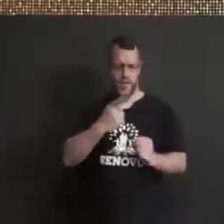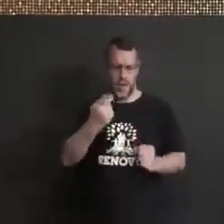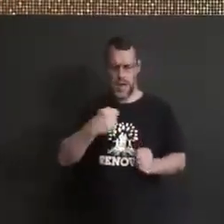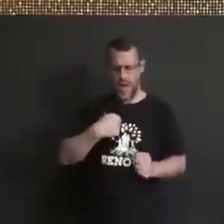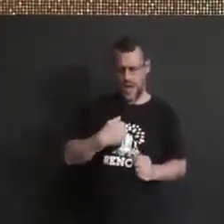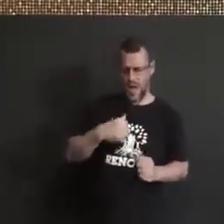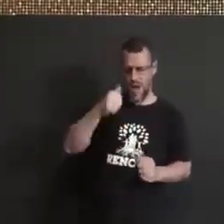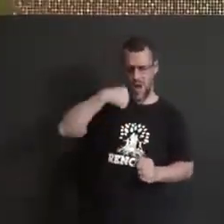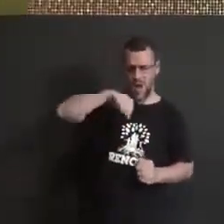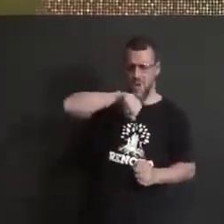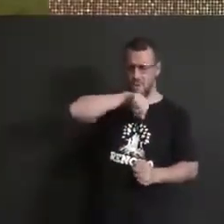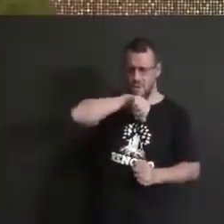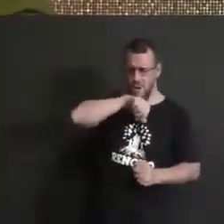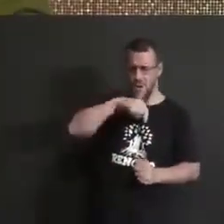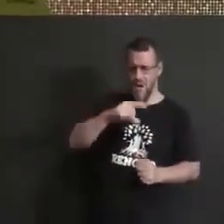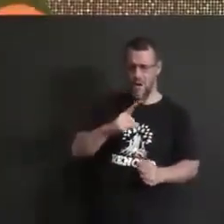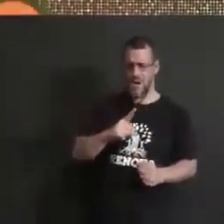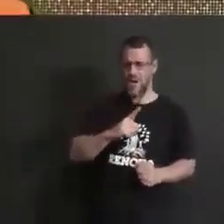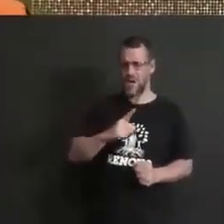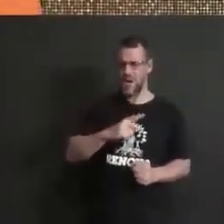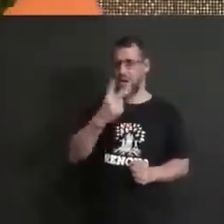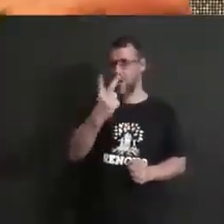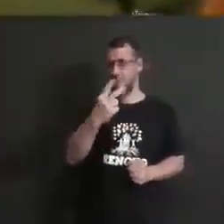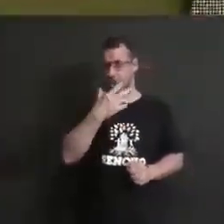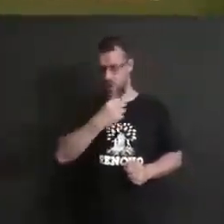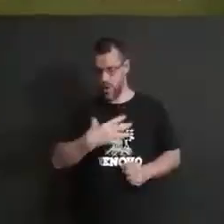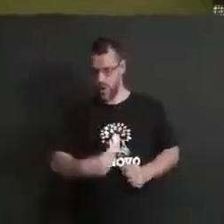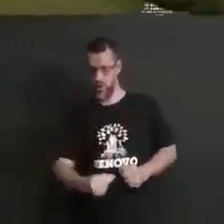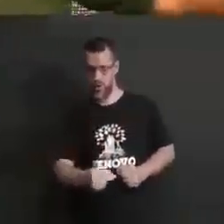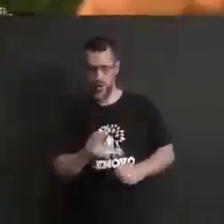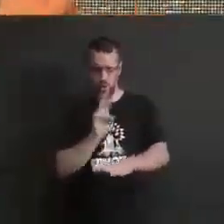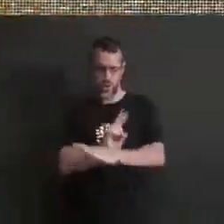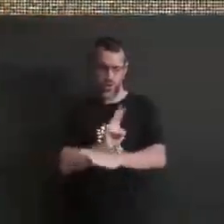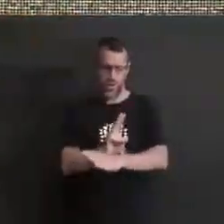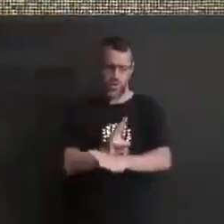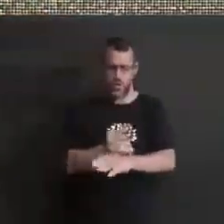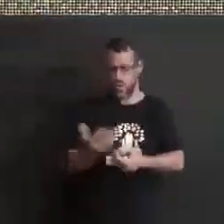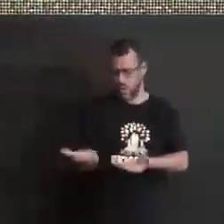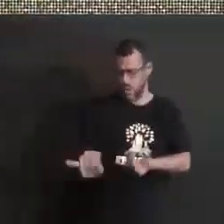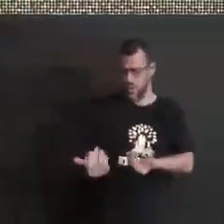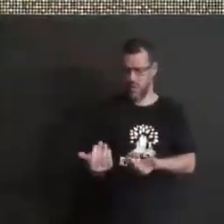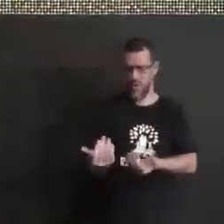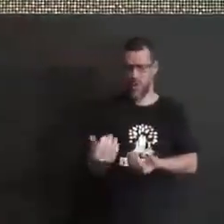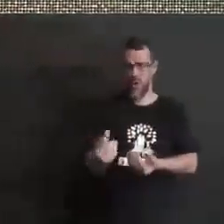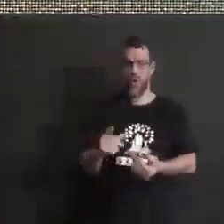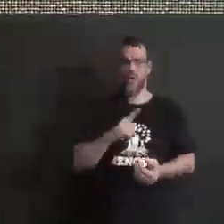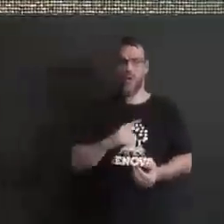tenho 2 filhos, eu sou pastora, eu cuido de jovens, pega alguém outro para fazer.